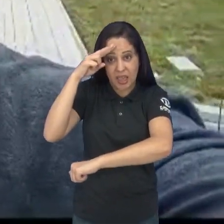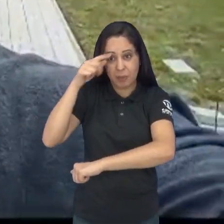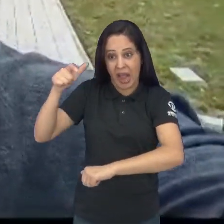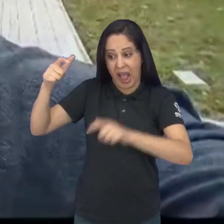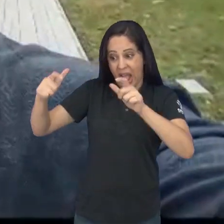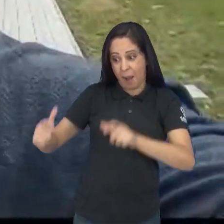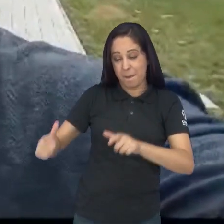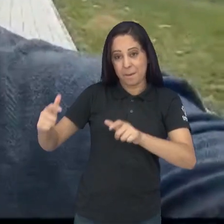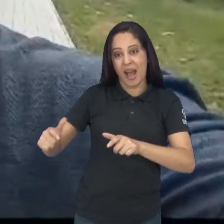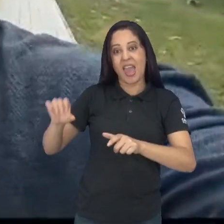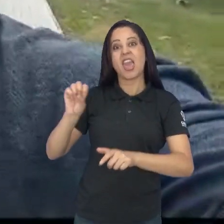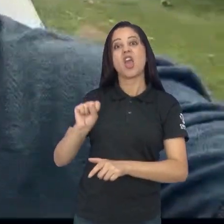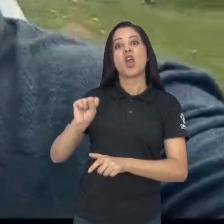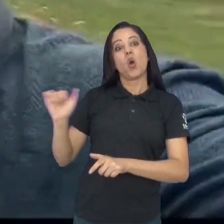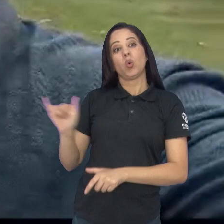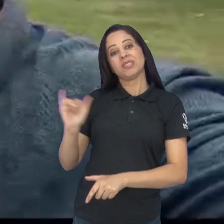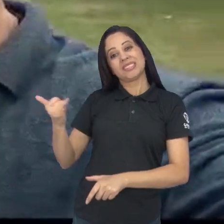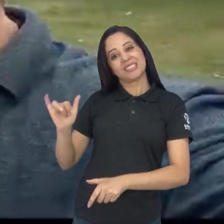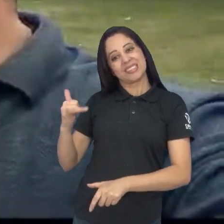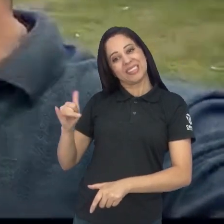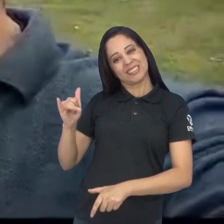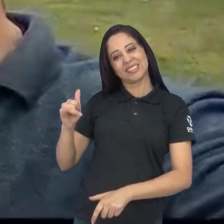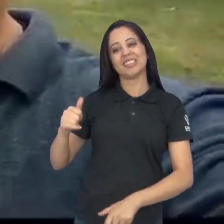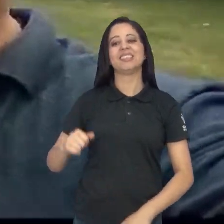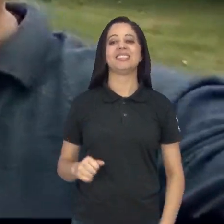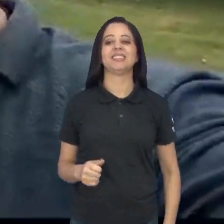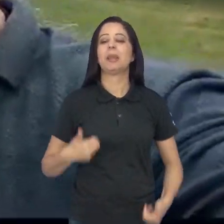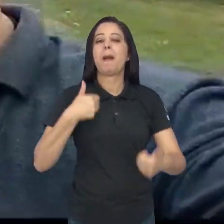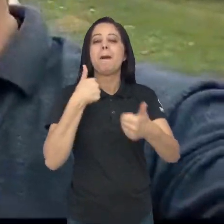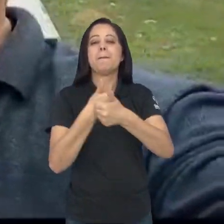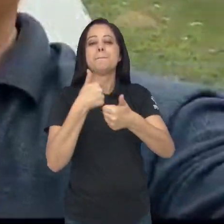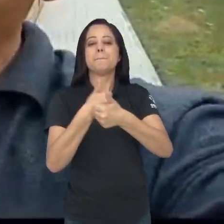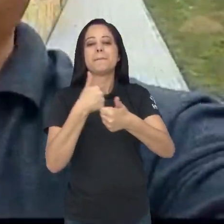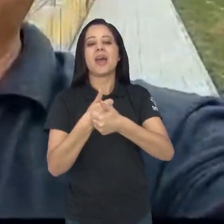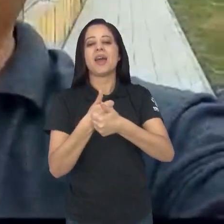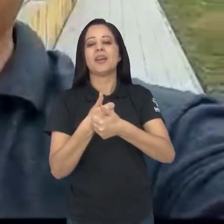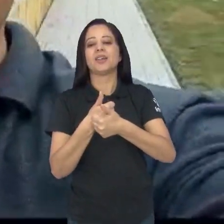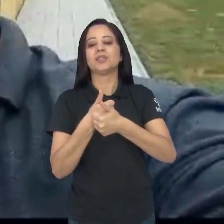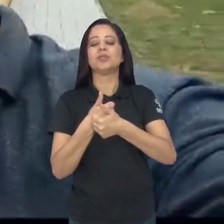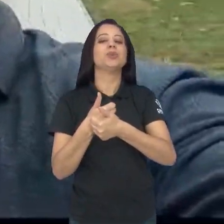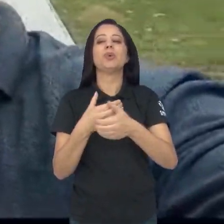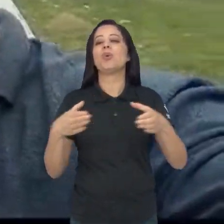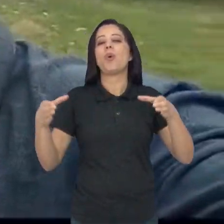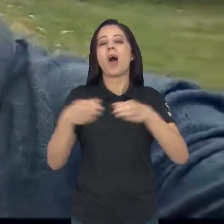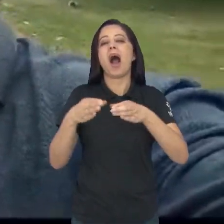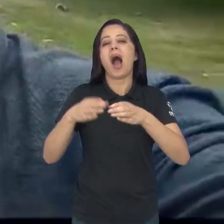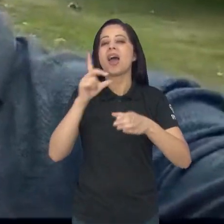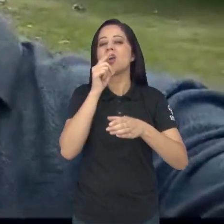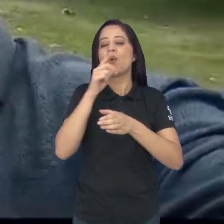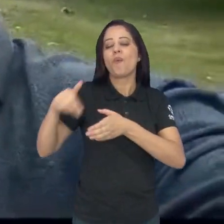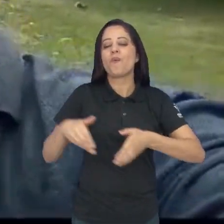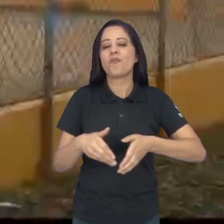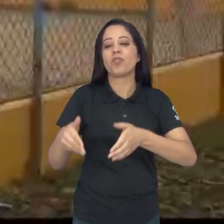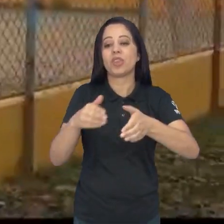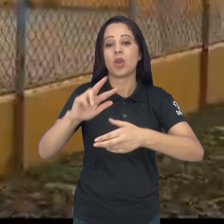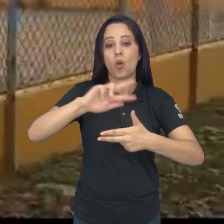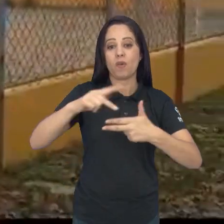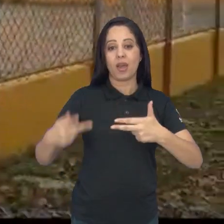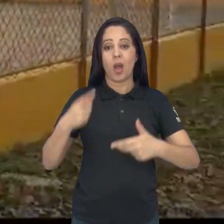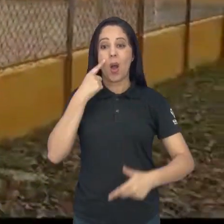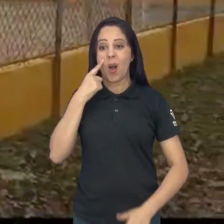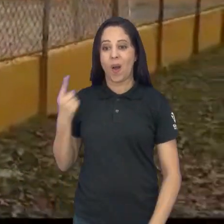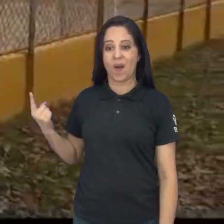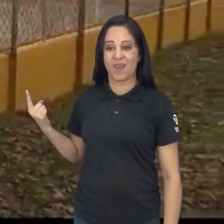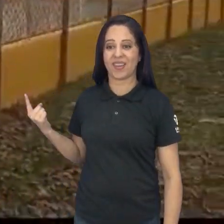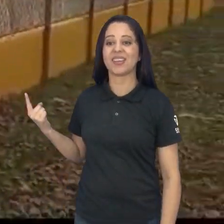Santana, Avenida Alto do Rio Doce, próximo aqui ao Telesparque, próximo ao Rio Paraíba, onde havia uma quadra, dá uma olhada nas